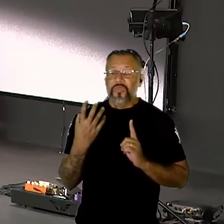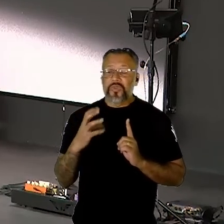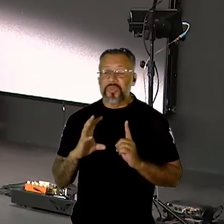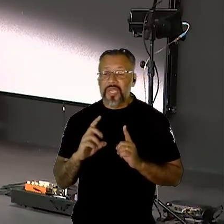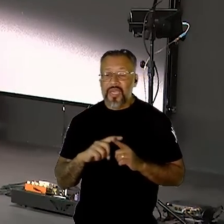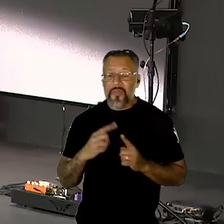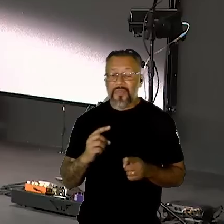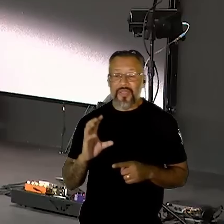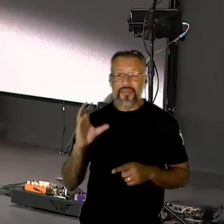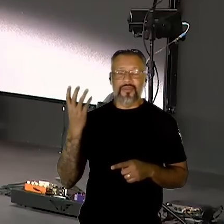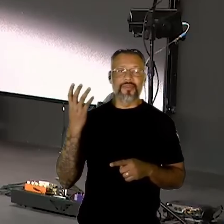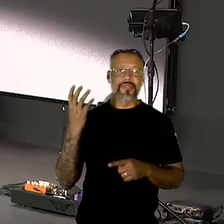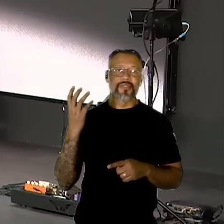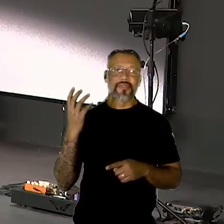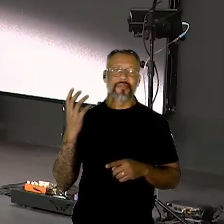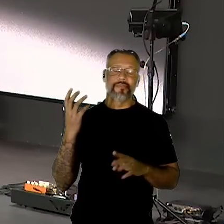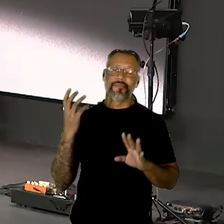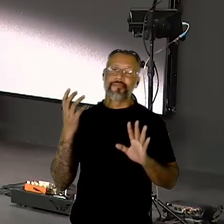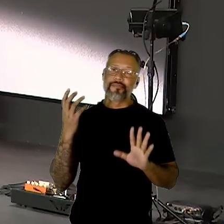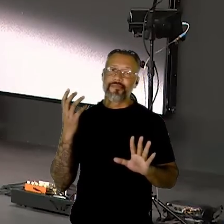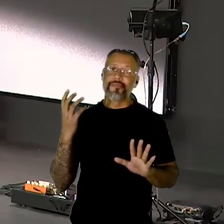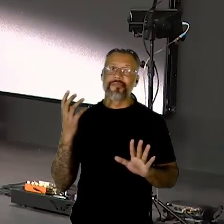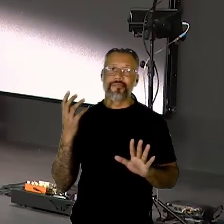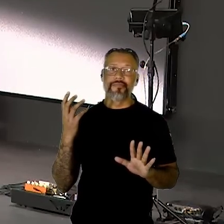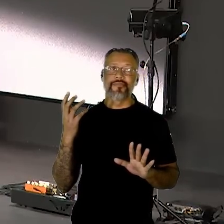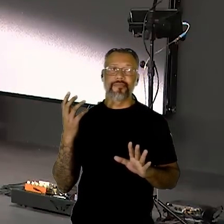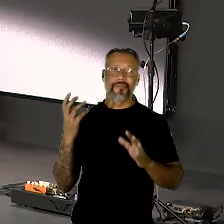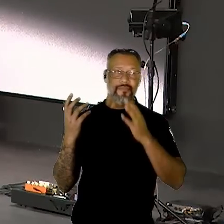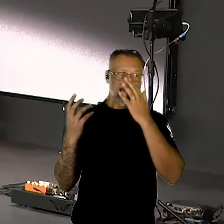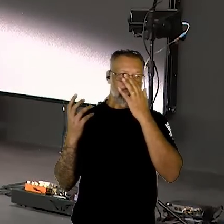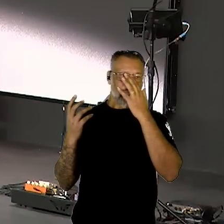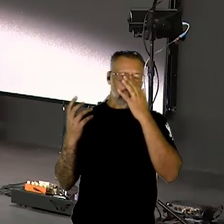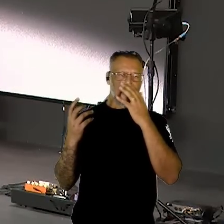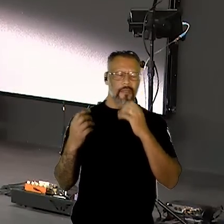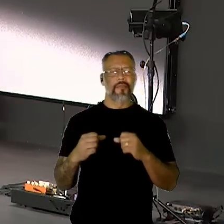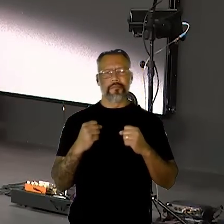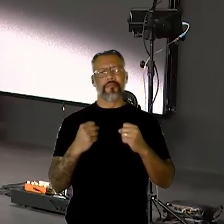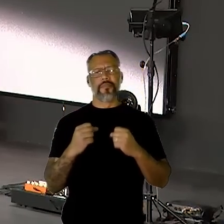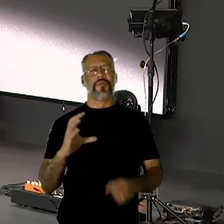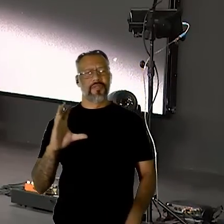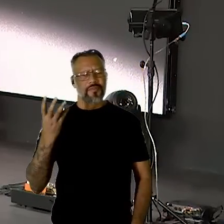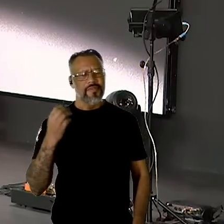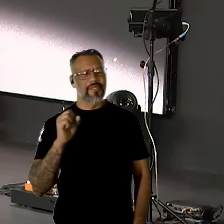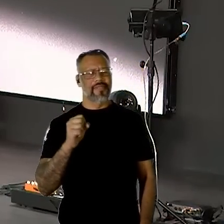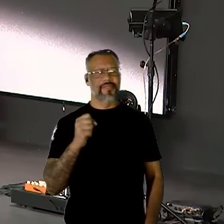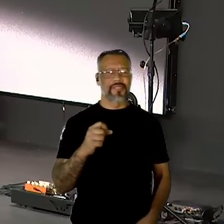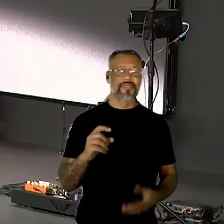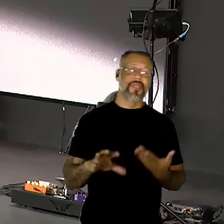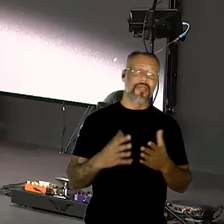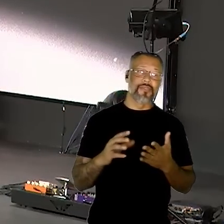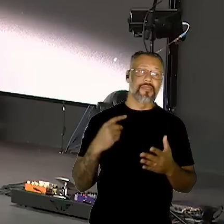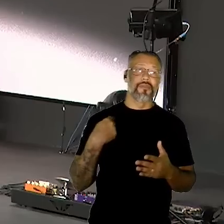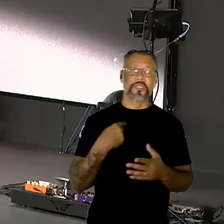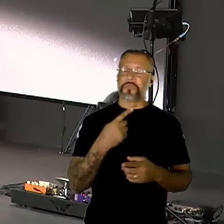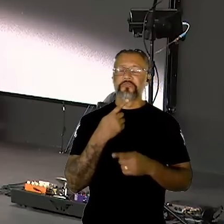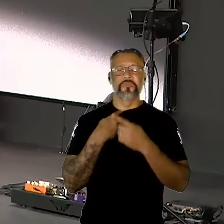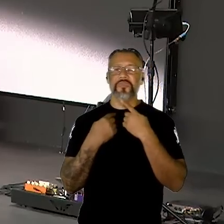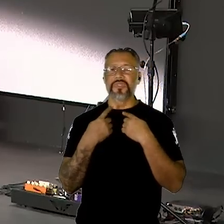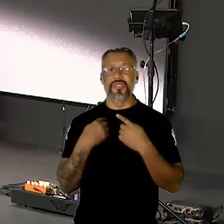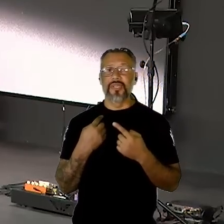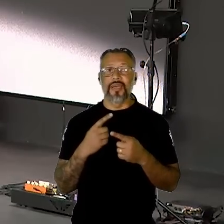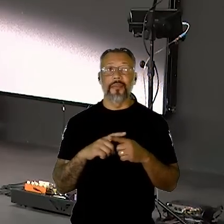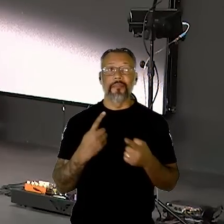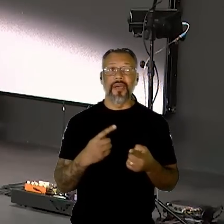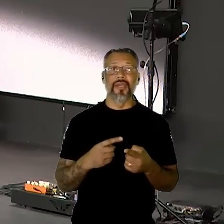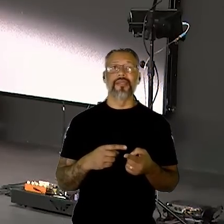que numa situação muito mínima remota alguns acontecimentos Venham mesmo sem a nossa vontade mas a verdade é que a grande